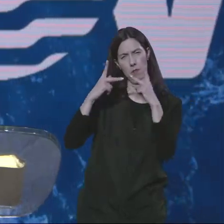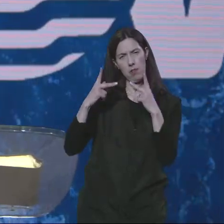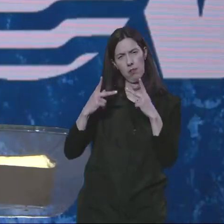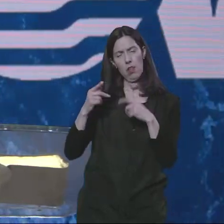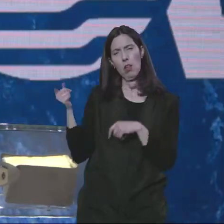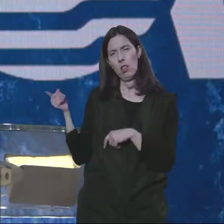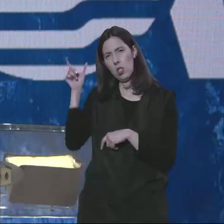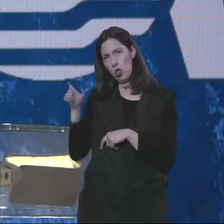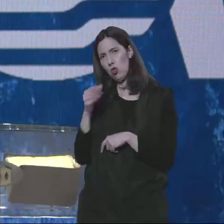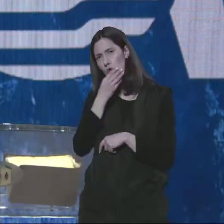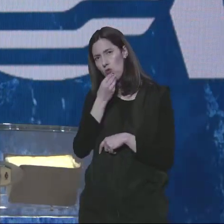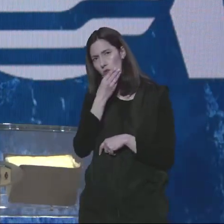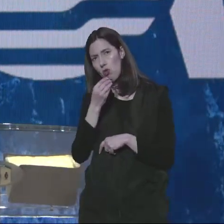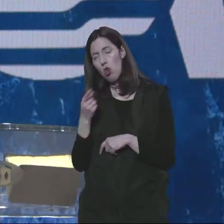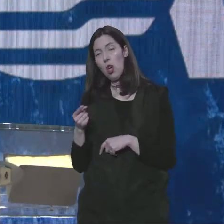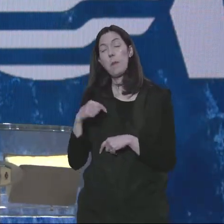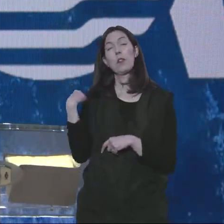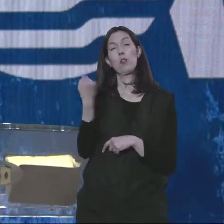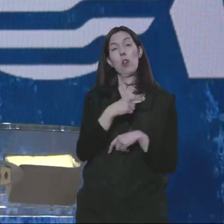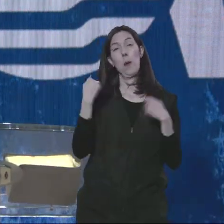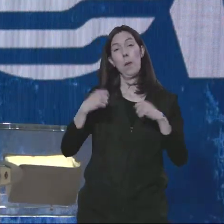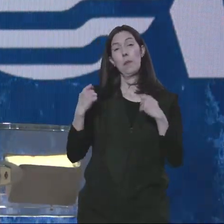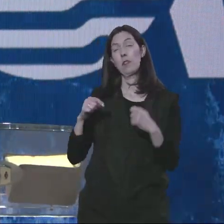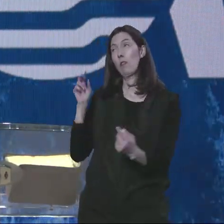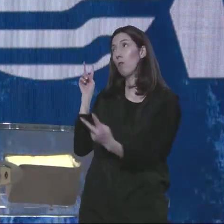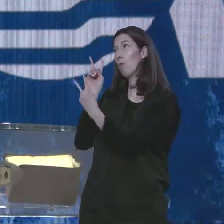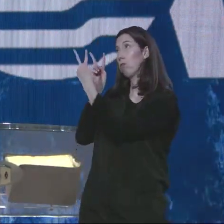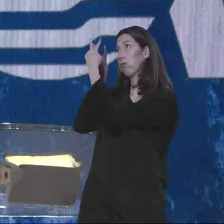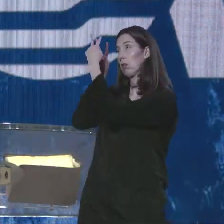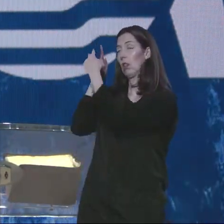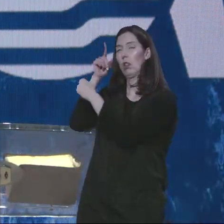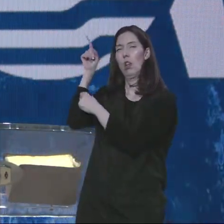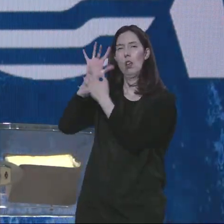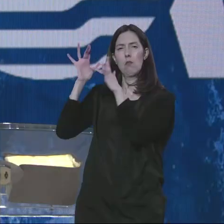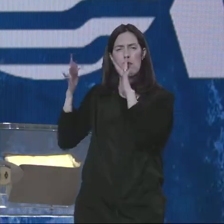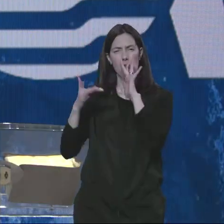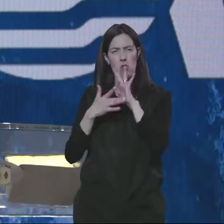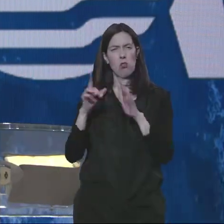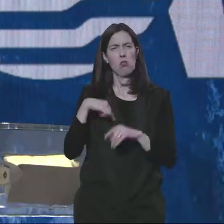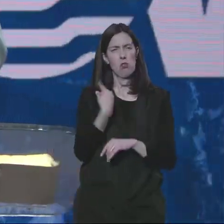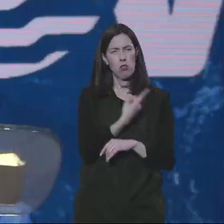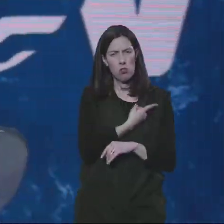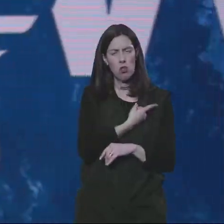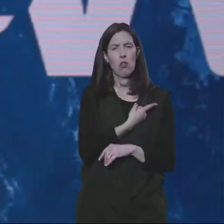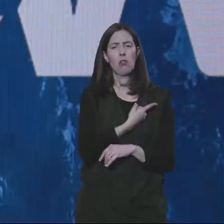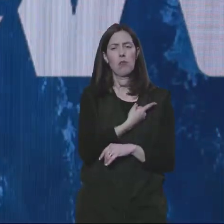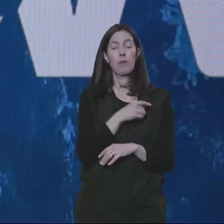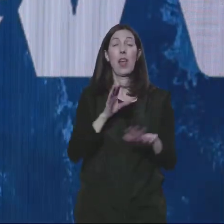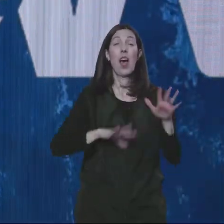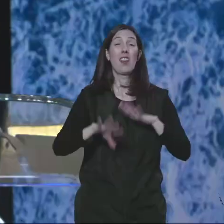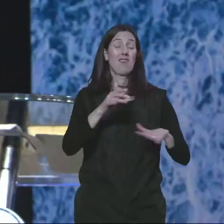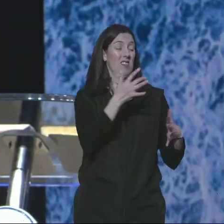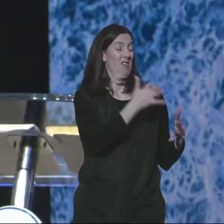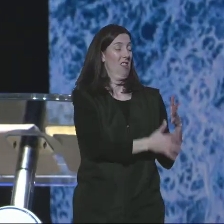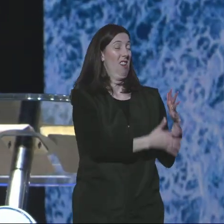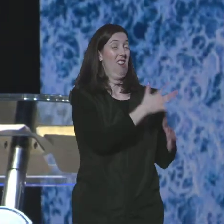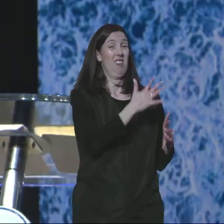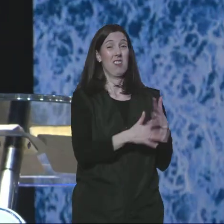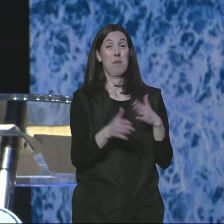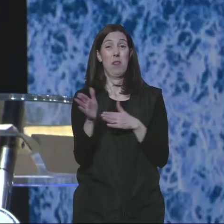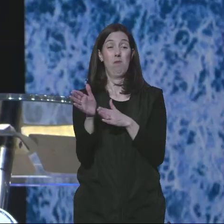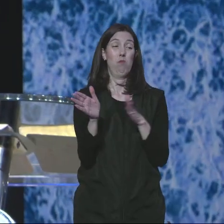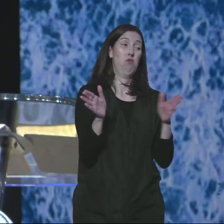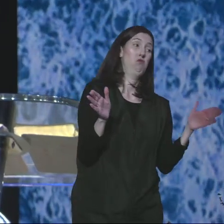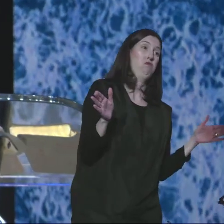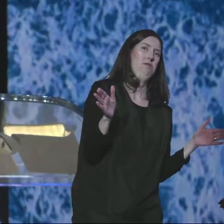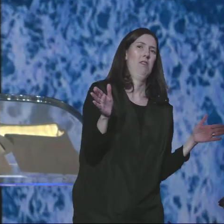olhos fixos em Jesus e correr a corrida que está preparada para nós. Mas quantas vezes o atrapalho faz a gente perder